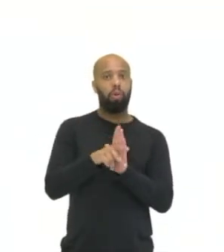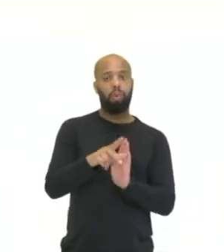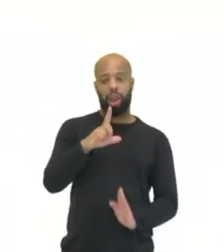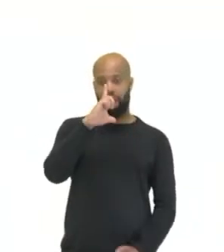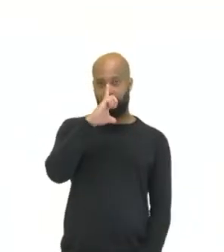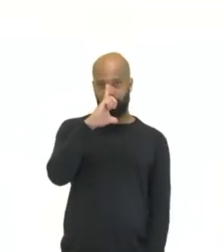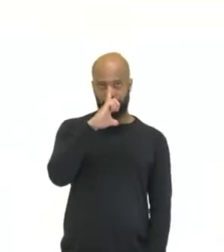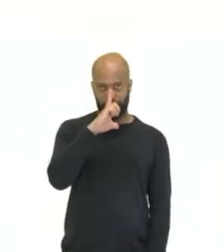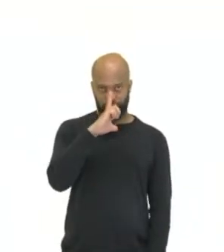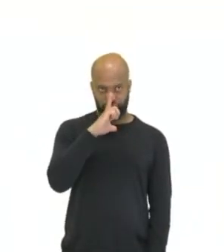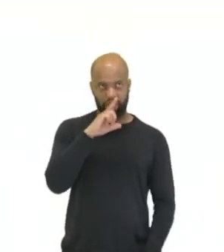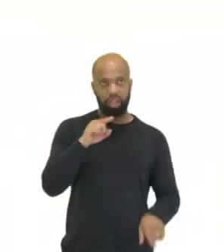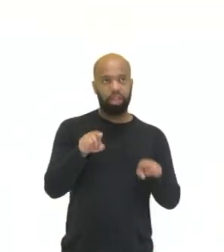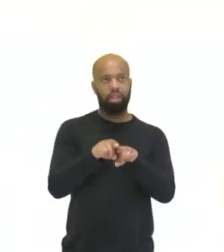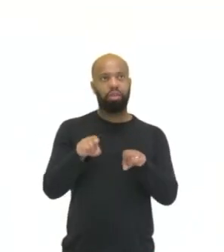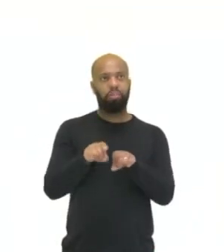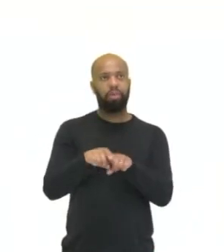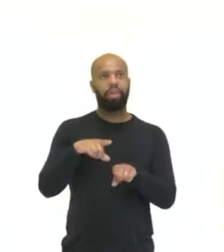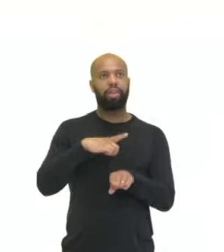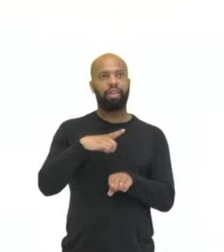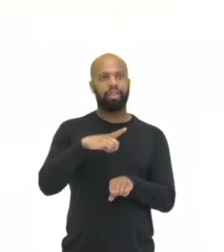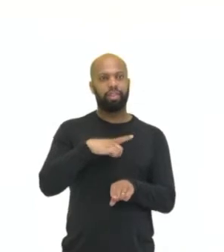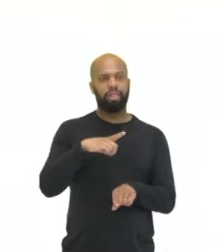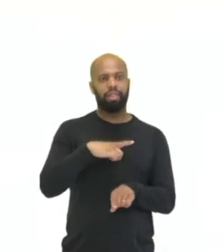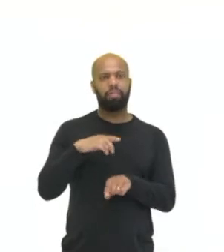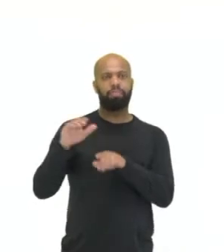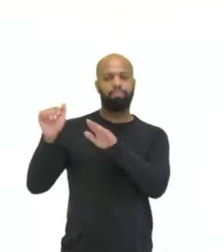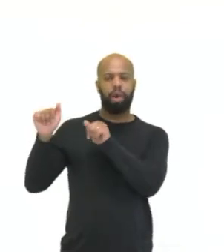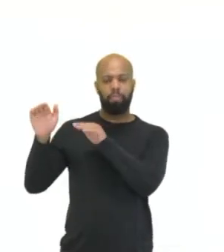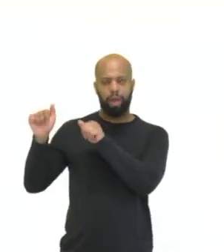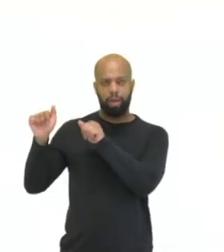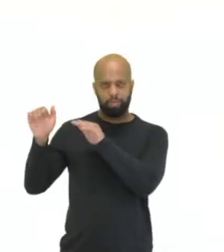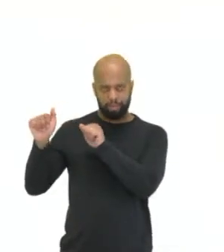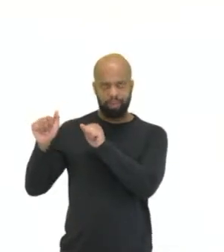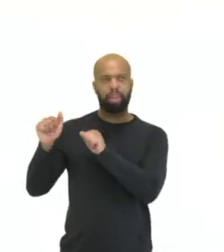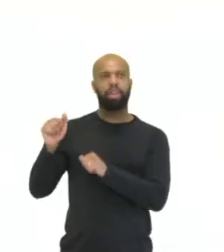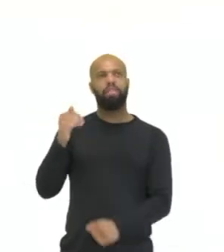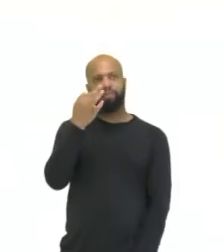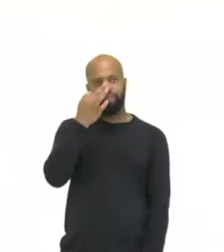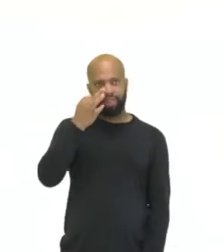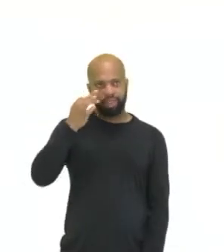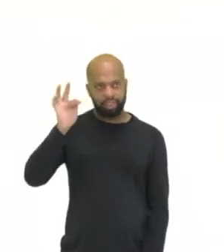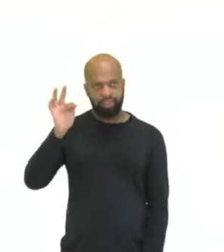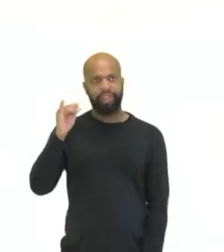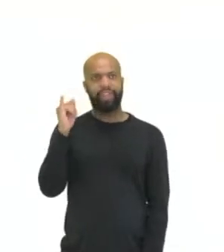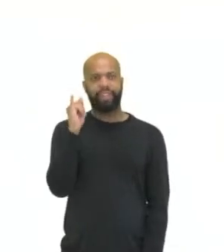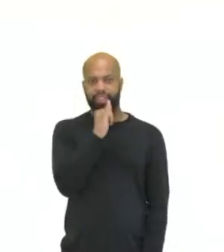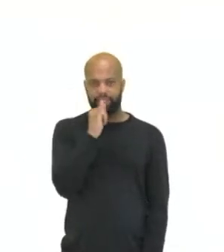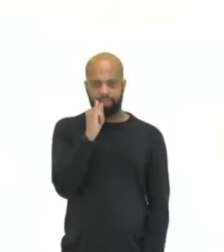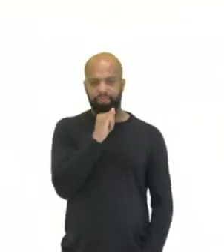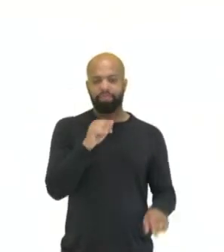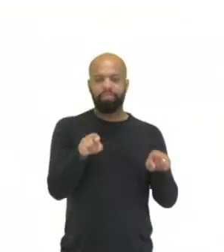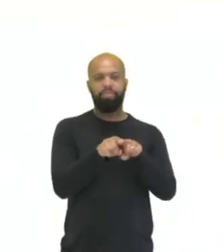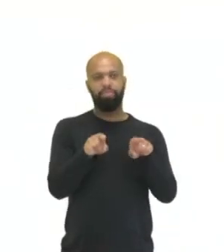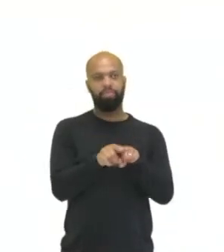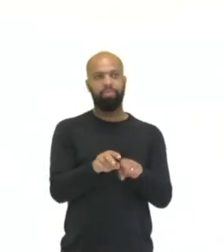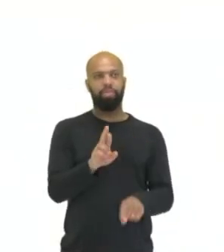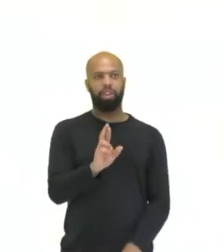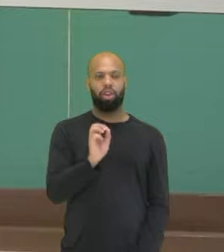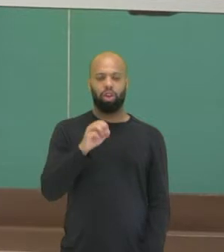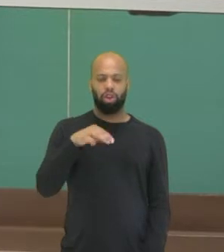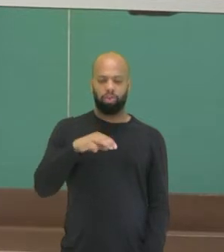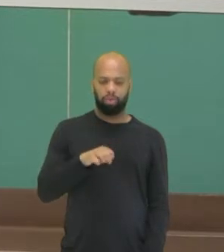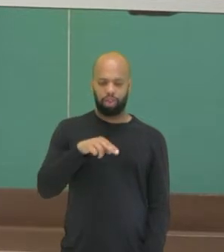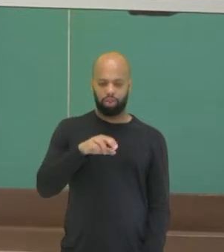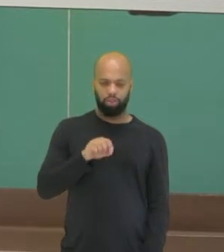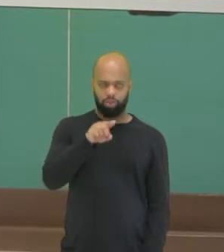O castelhano, né, no caso o espanhol, português, francês, italiano e o romeno. Você conhece alguma palavra nessas outras